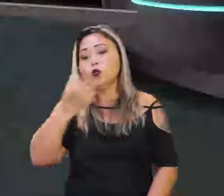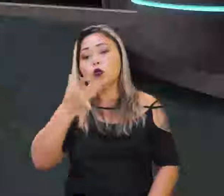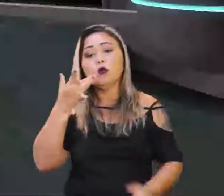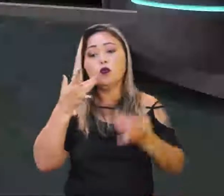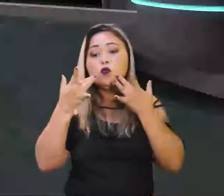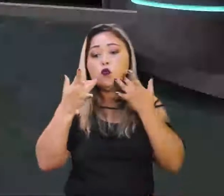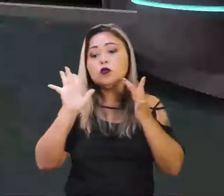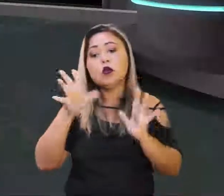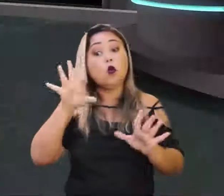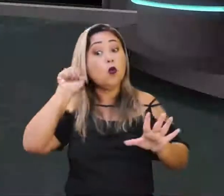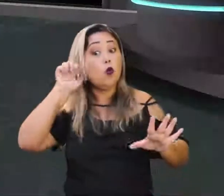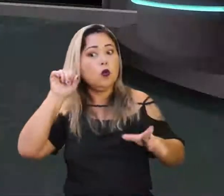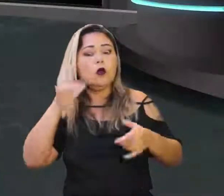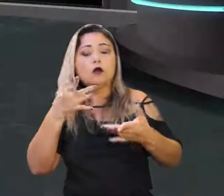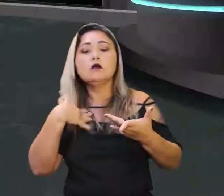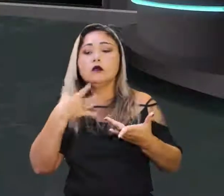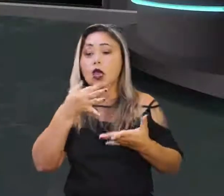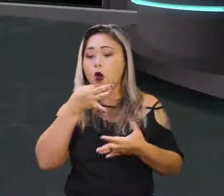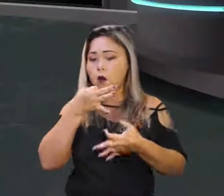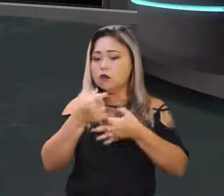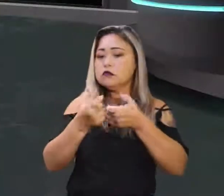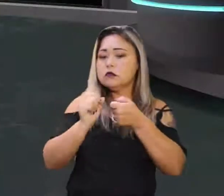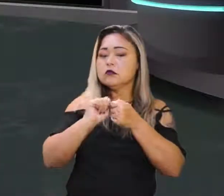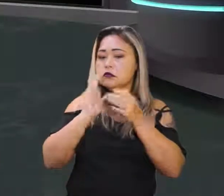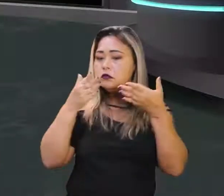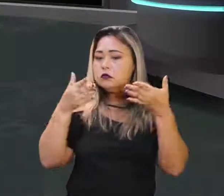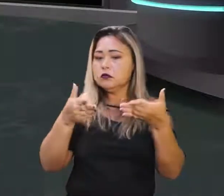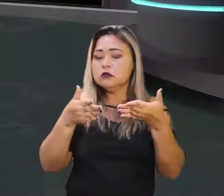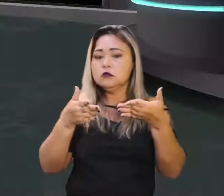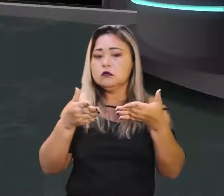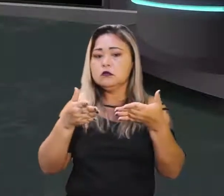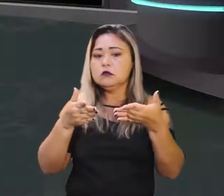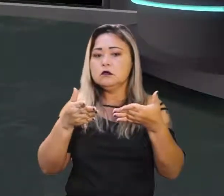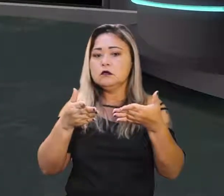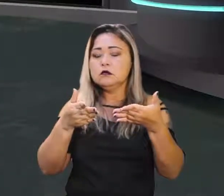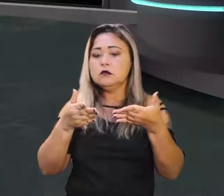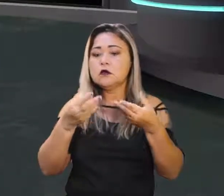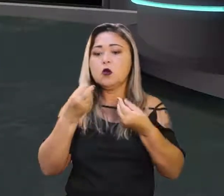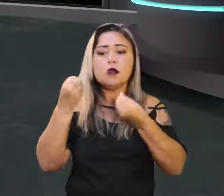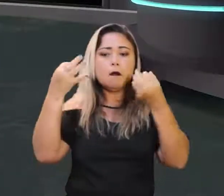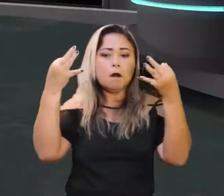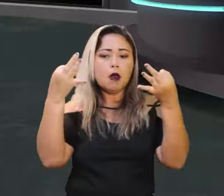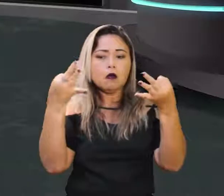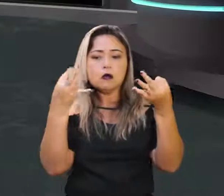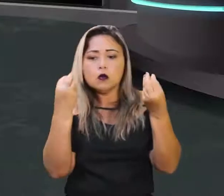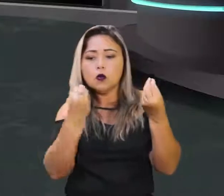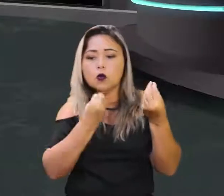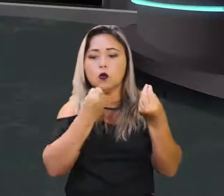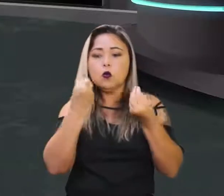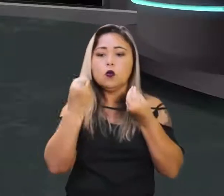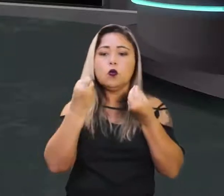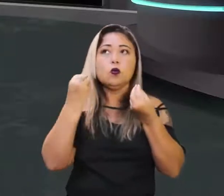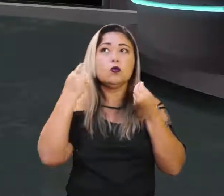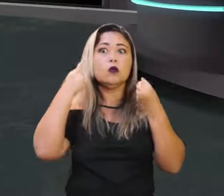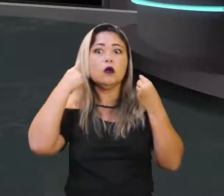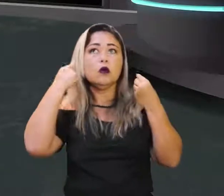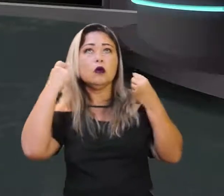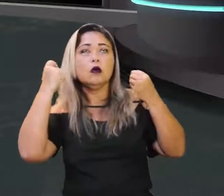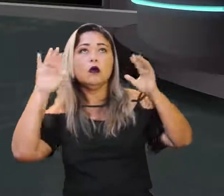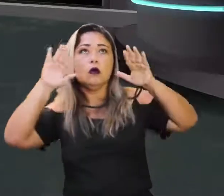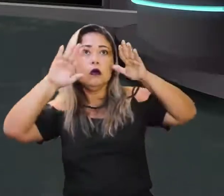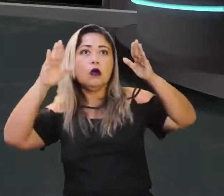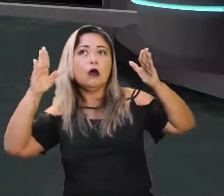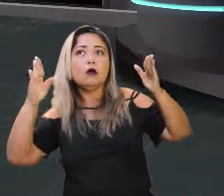vários comentários. É muito grande. Sobre ele, da perfeição do tratamento acústico, da